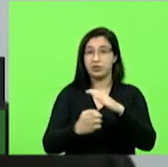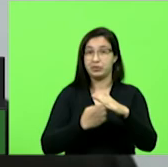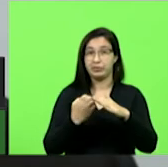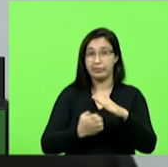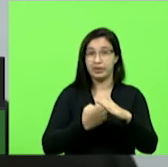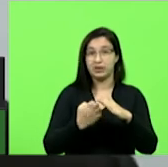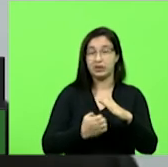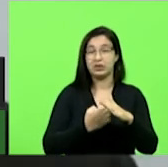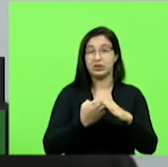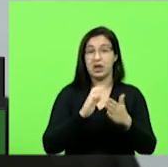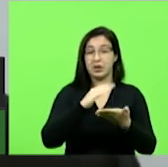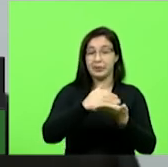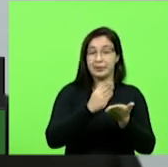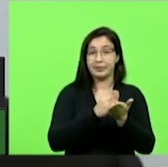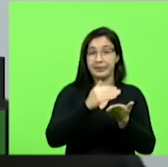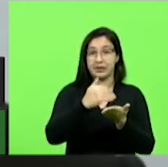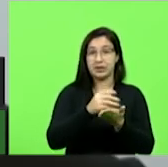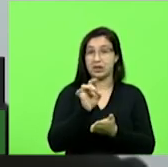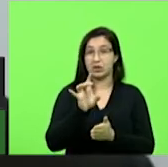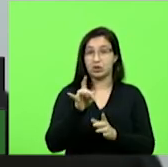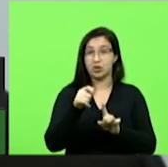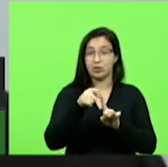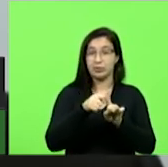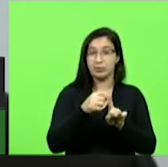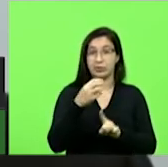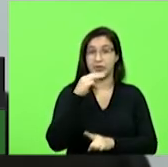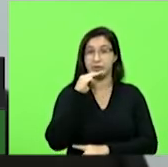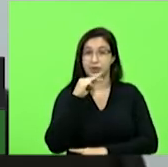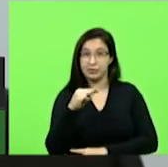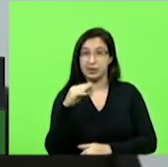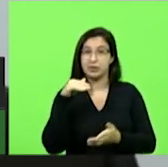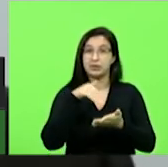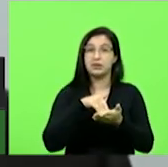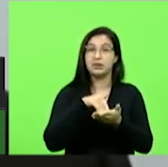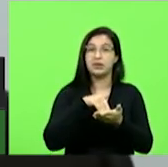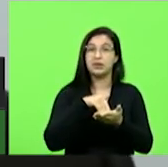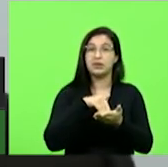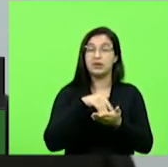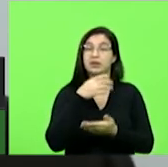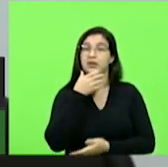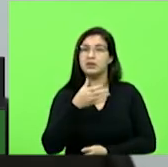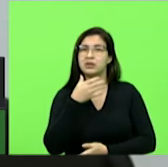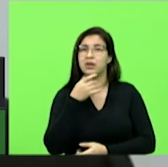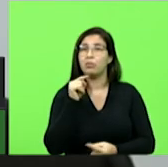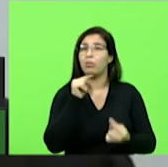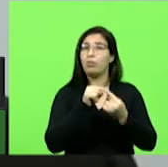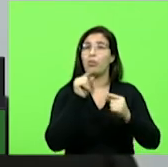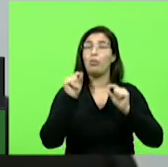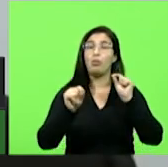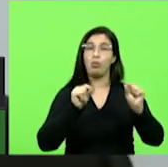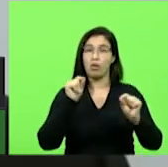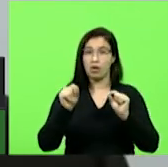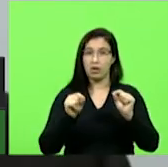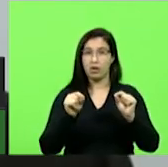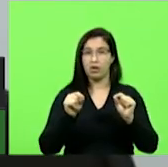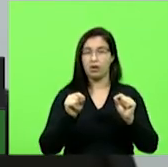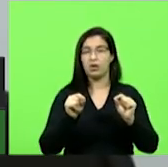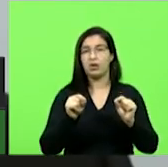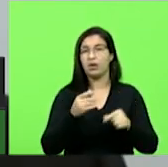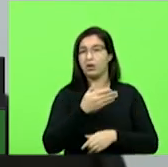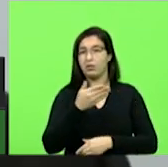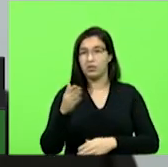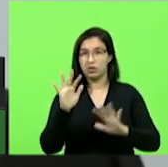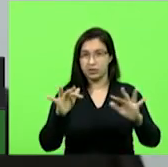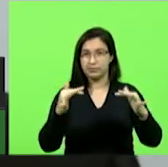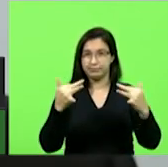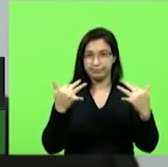possa parcelar de março a dezembro. O que significa isso, senhor presidente, nobres colegas,